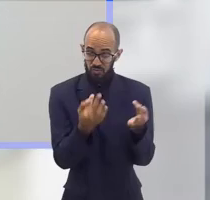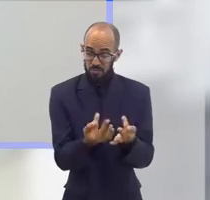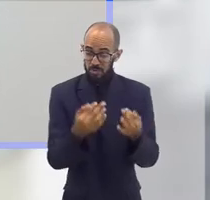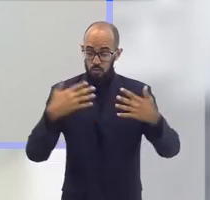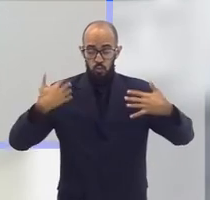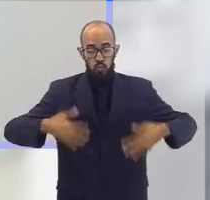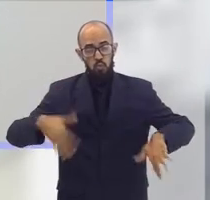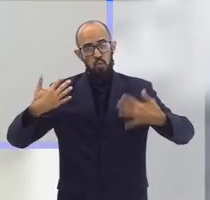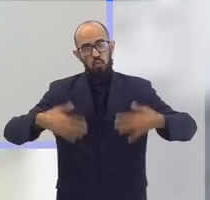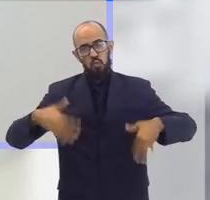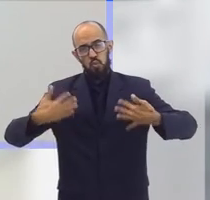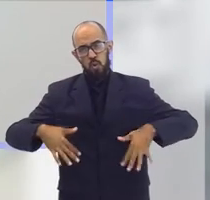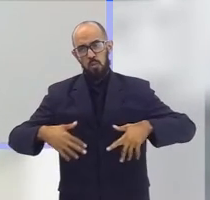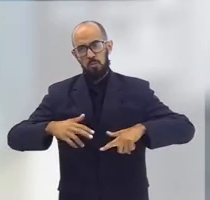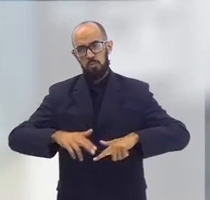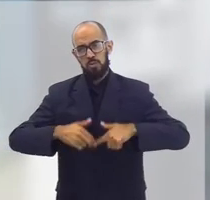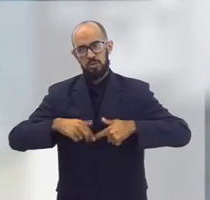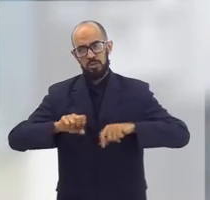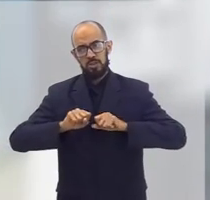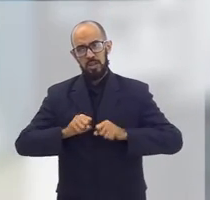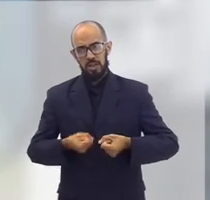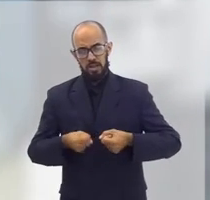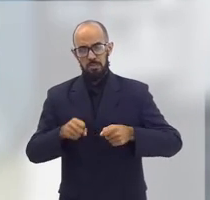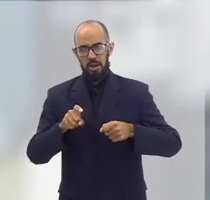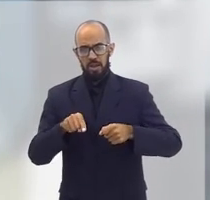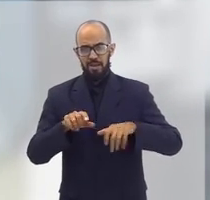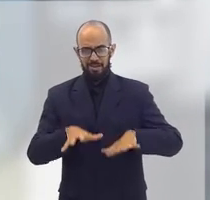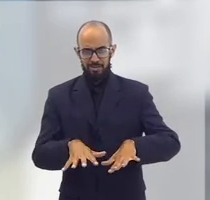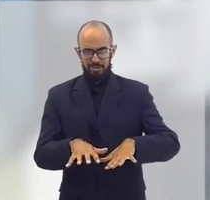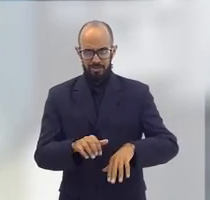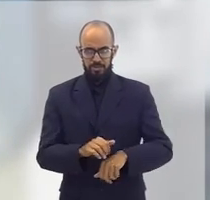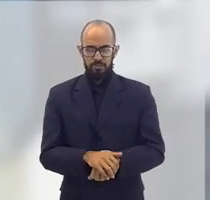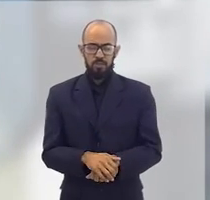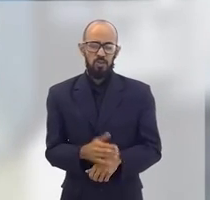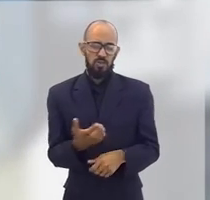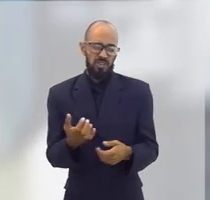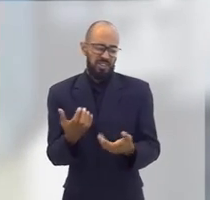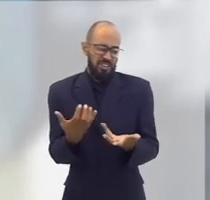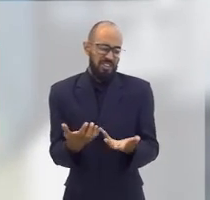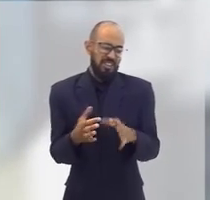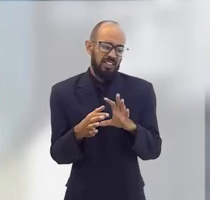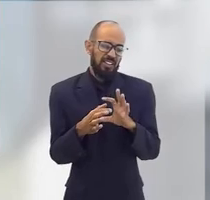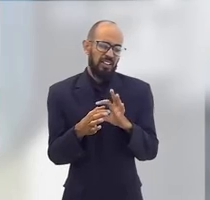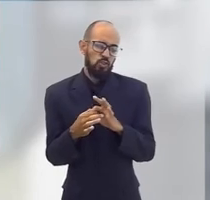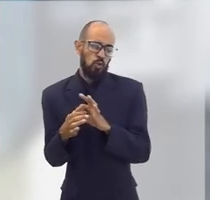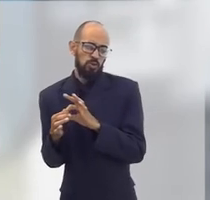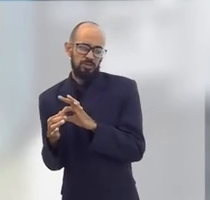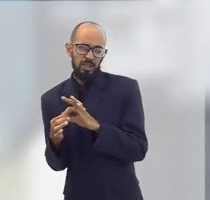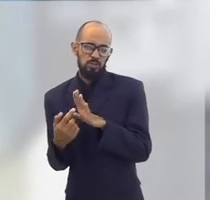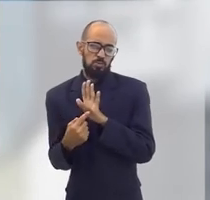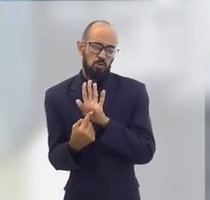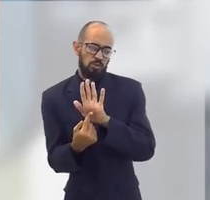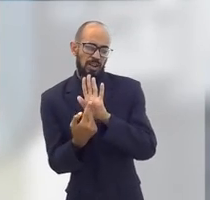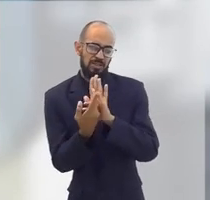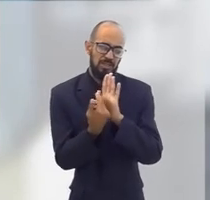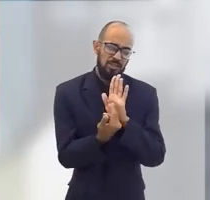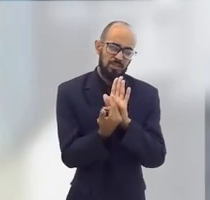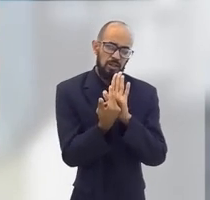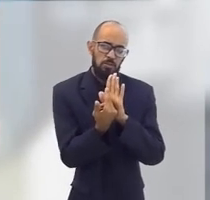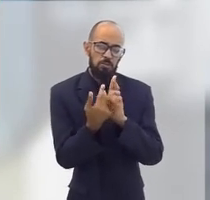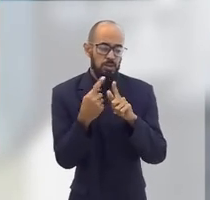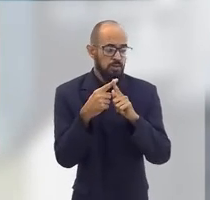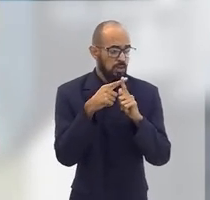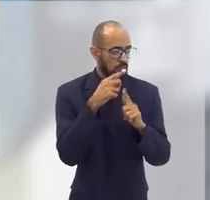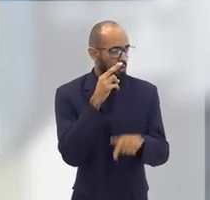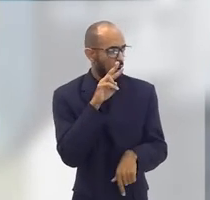bem colocou o Marcos, é gigantesco. Por isso que a quebra foi tão grande. Eu só queria dar um pouco essa ilustrar para o pessoal entender,